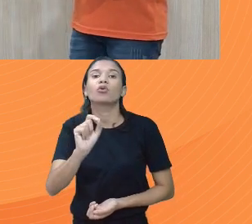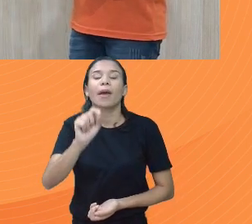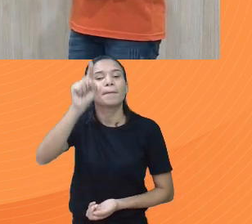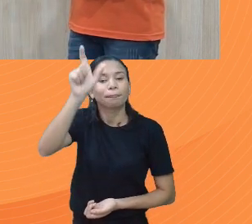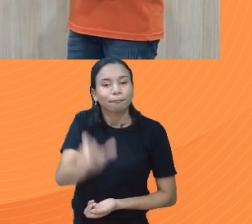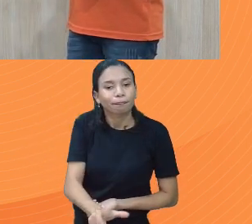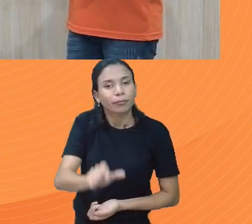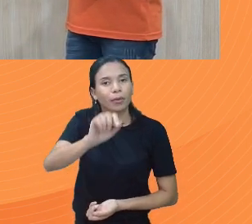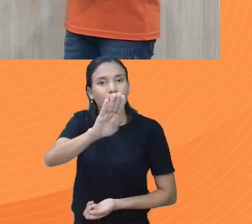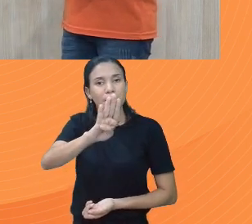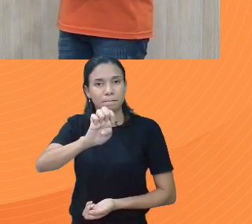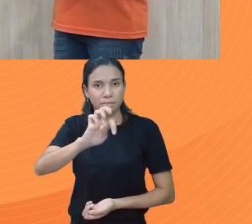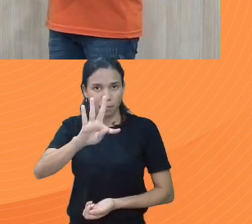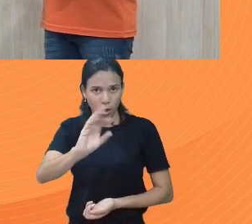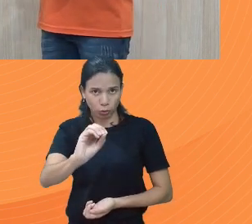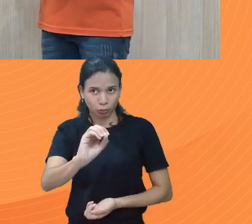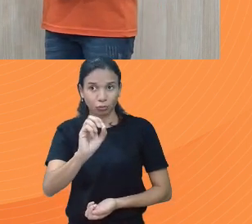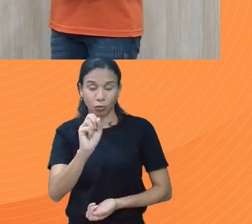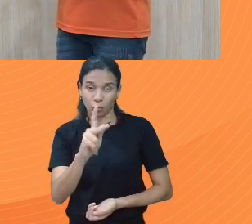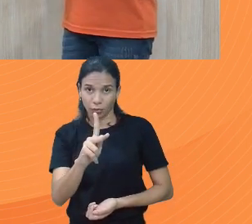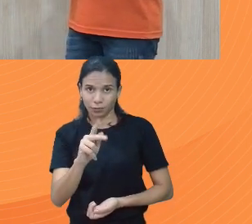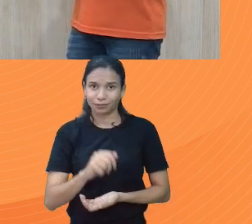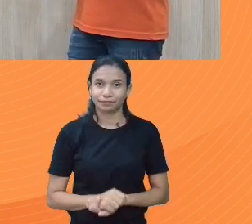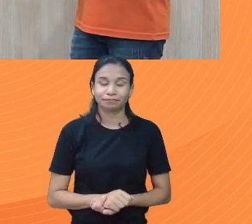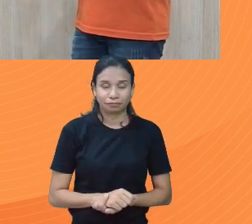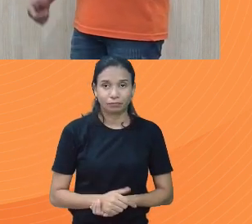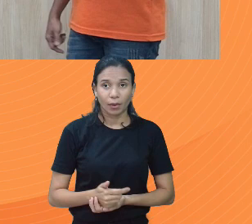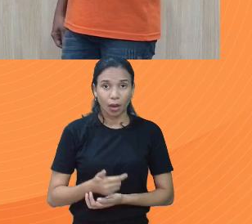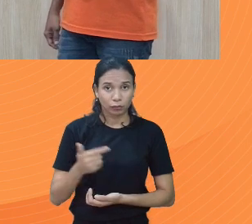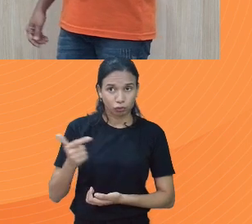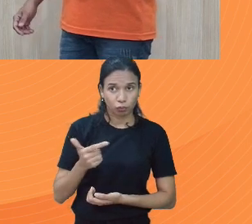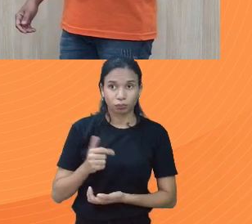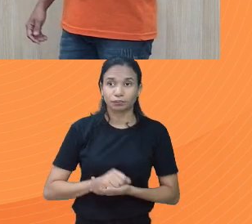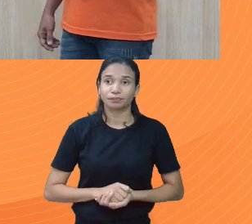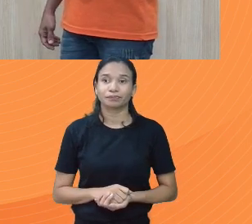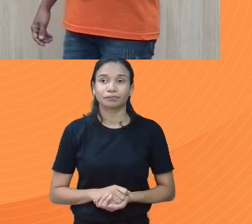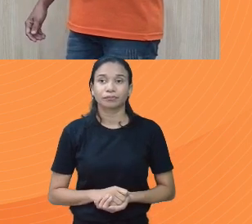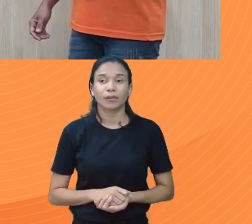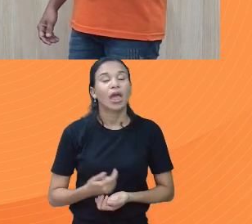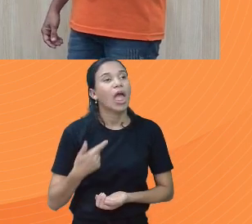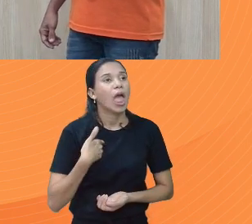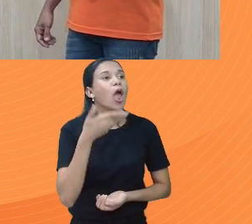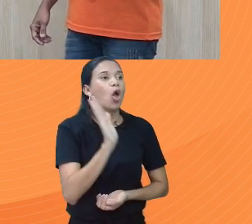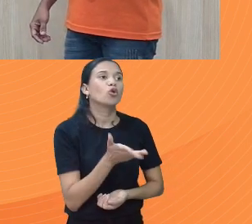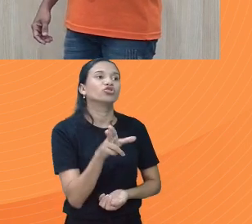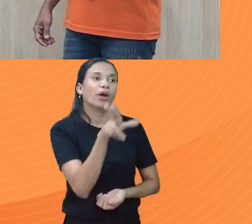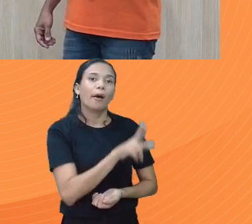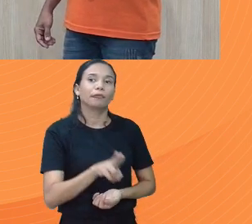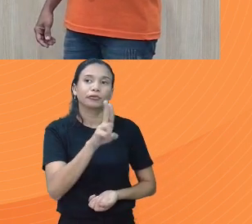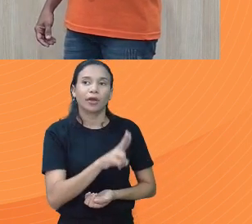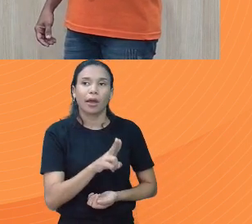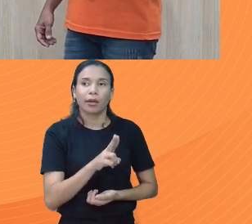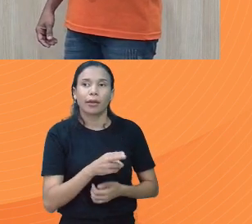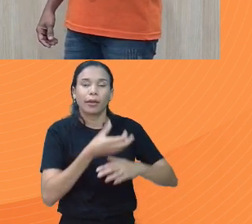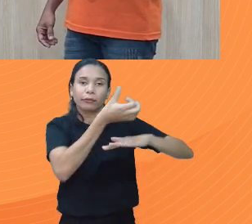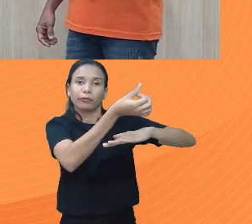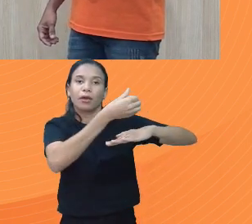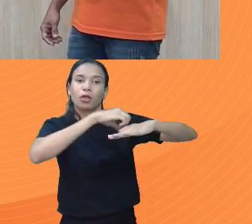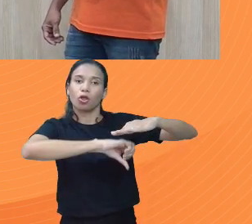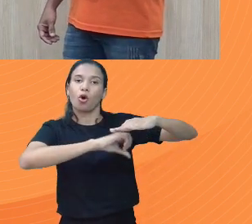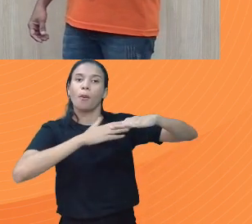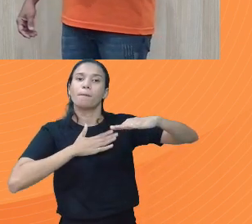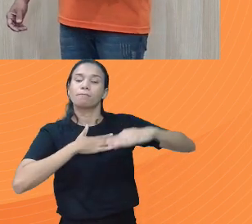falando nesse momento é Beto. Vamos para o segundo balão. Eu já gastei 6/9 do meu